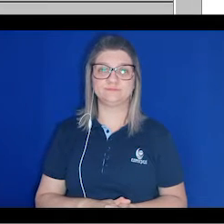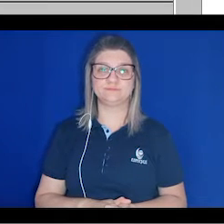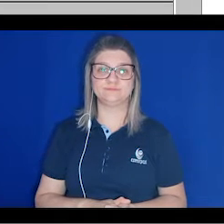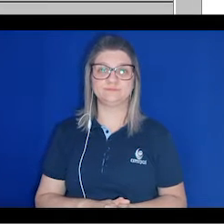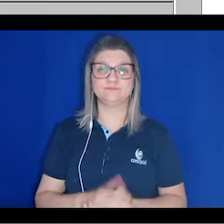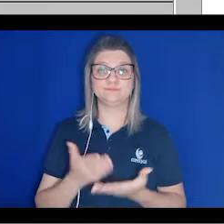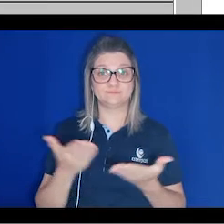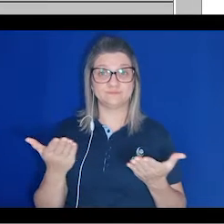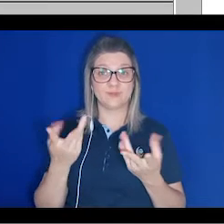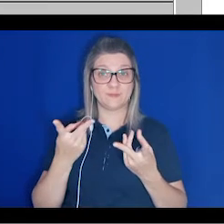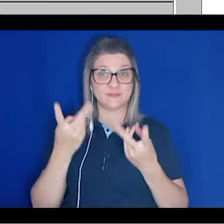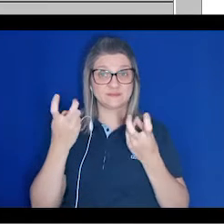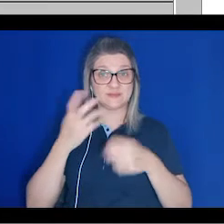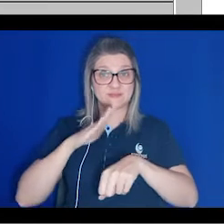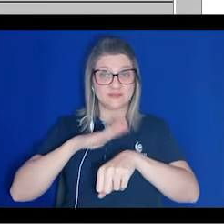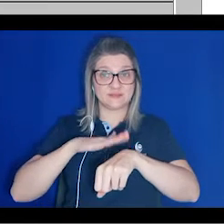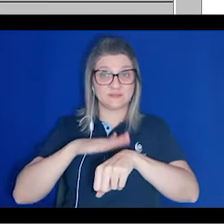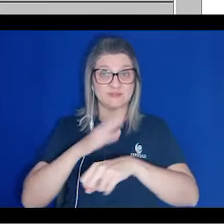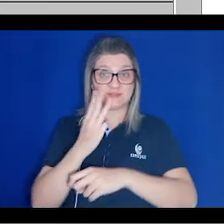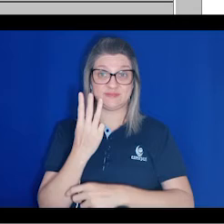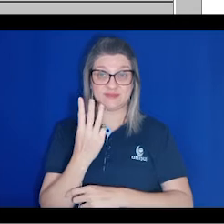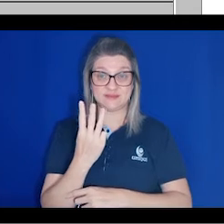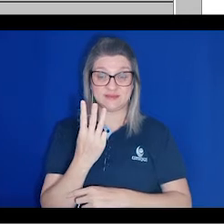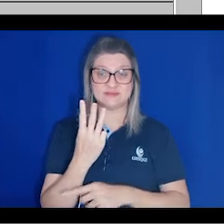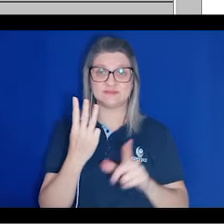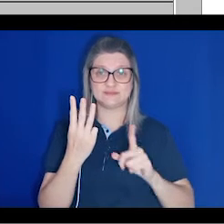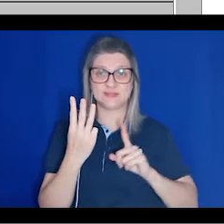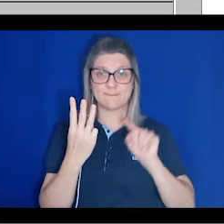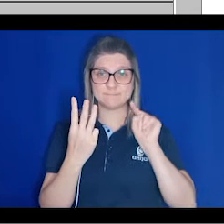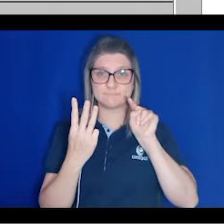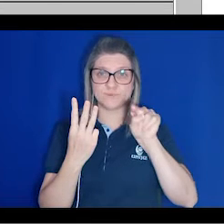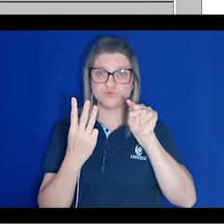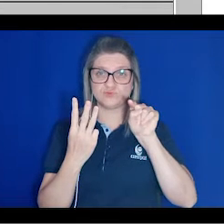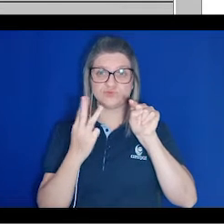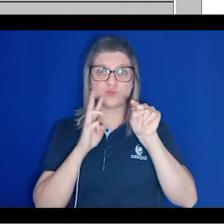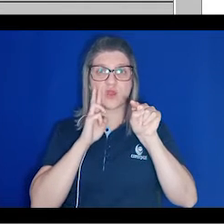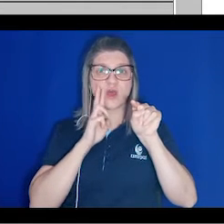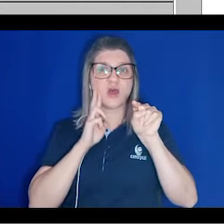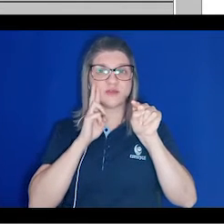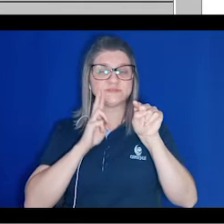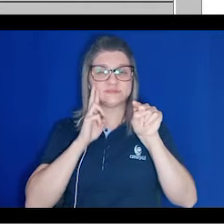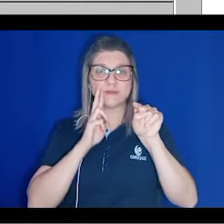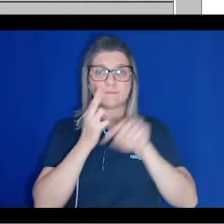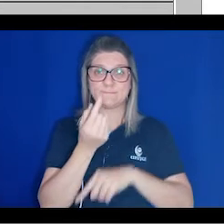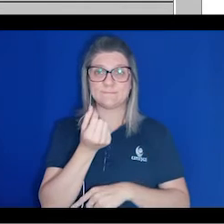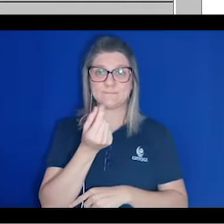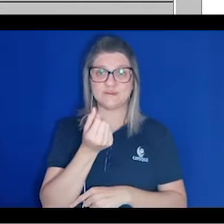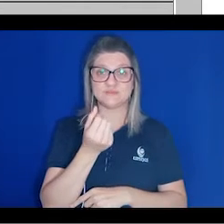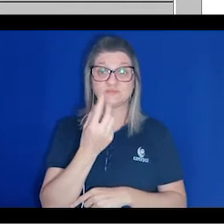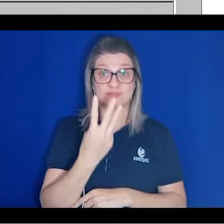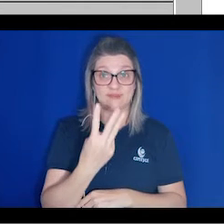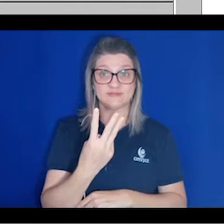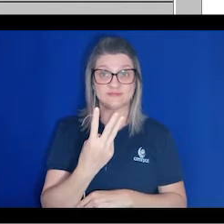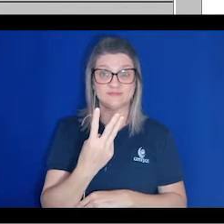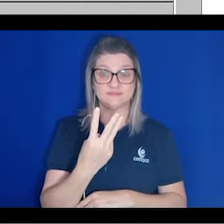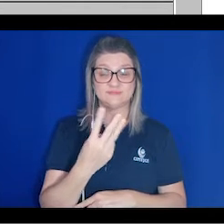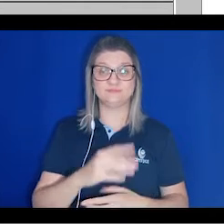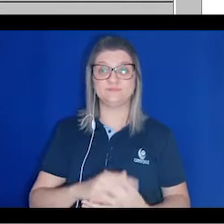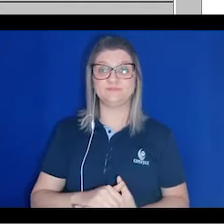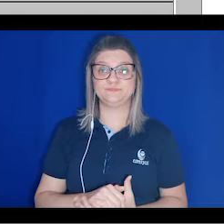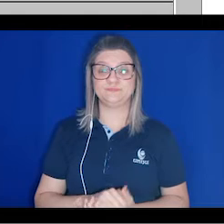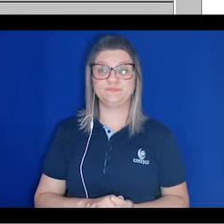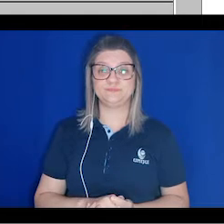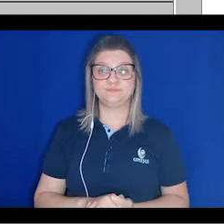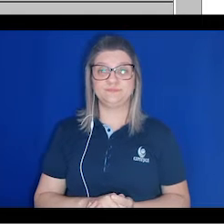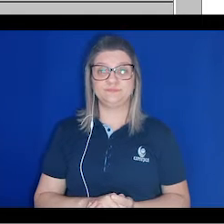Percebam, então, que no tempo 3 eu tenho um pontinho rosa no preço de 3.